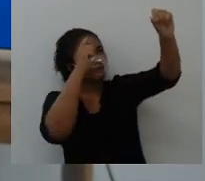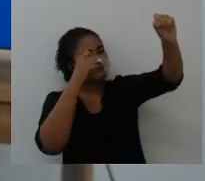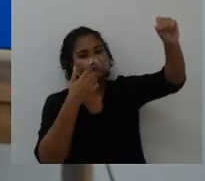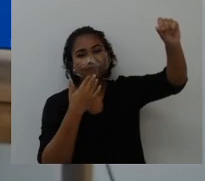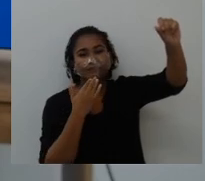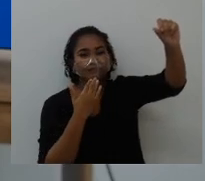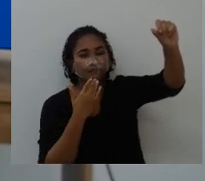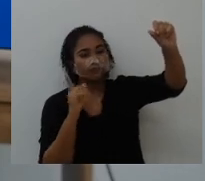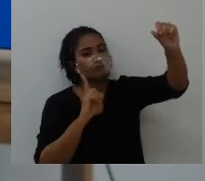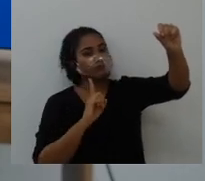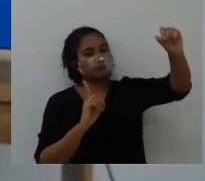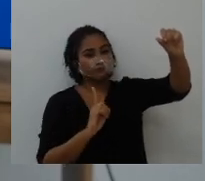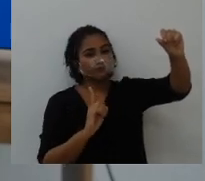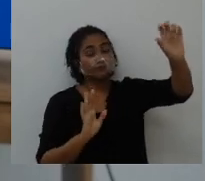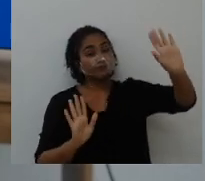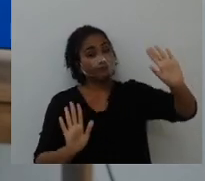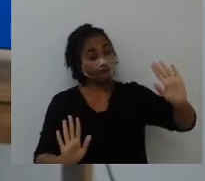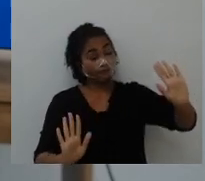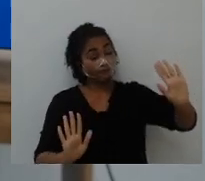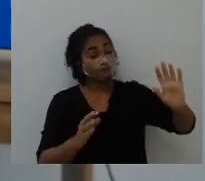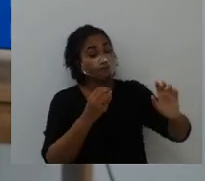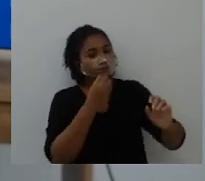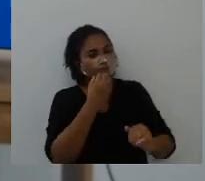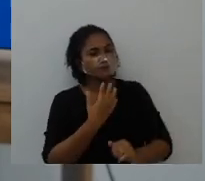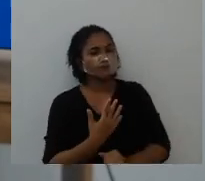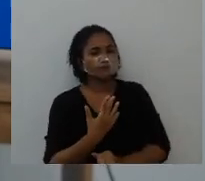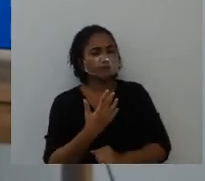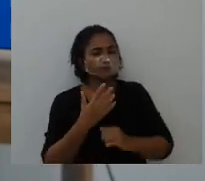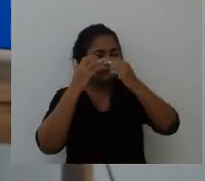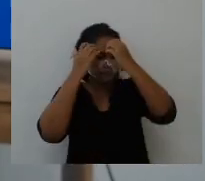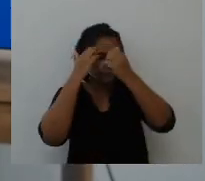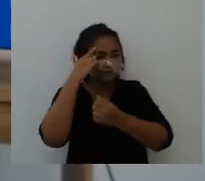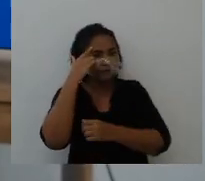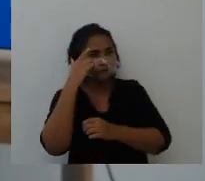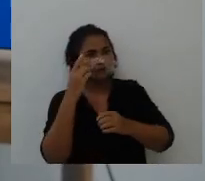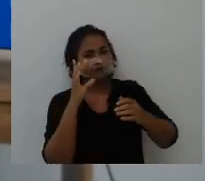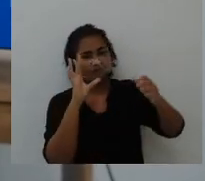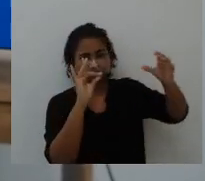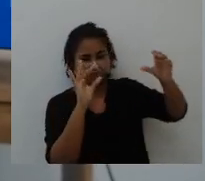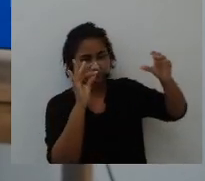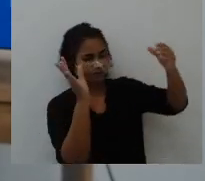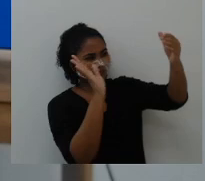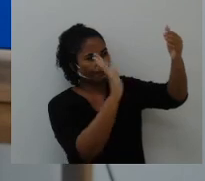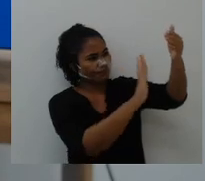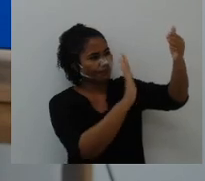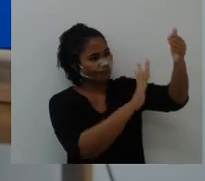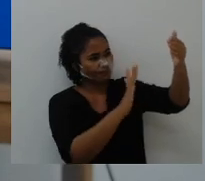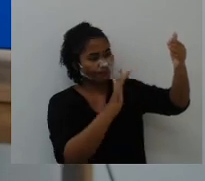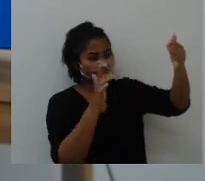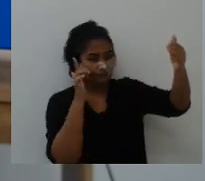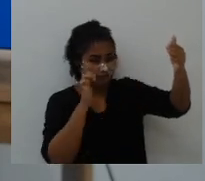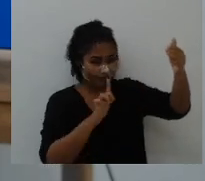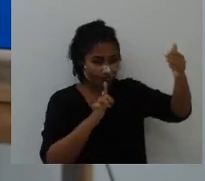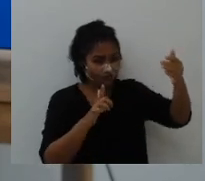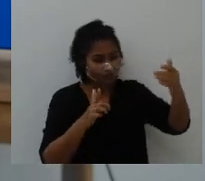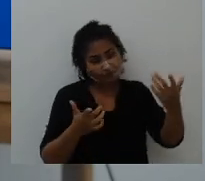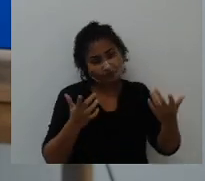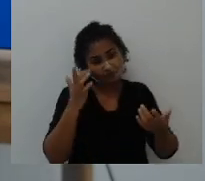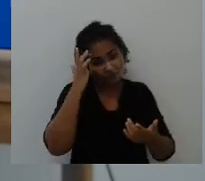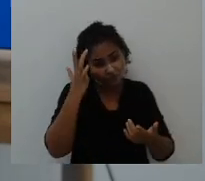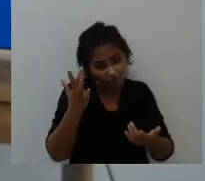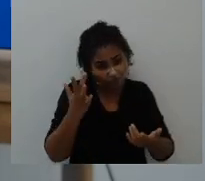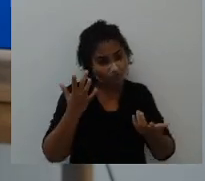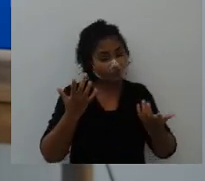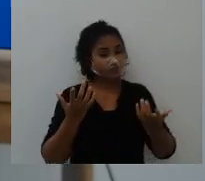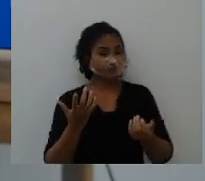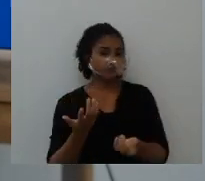mova. Bom, você pode pensar, Paulo, eu vou botar a cola, tudo bem. Mas será que você teria uma opção mais fácil,